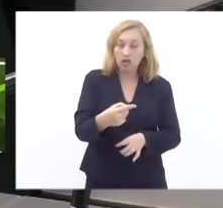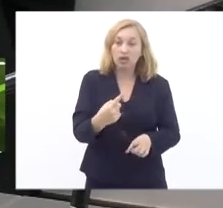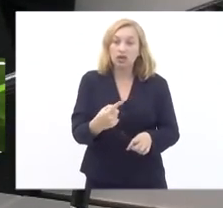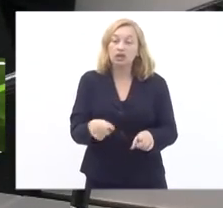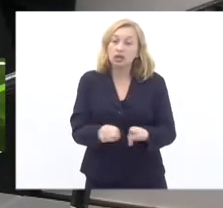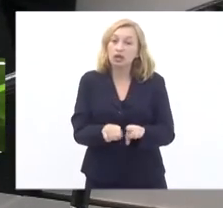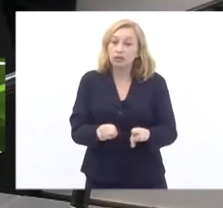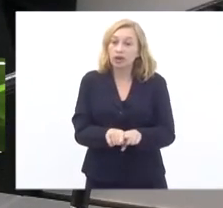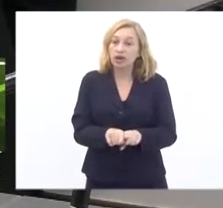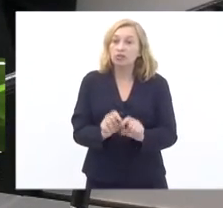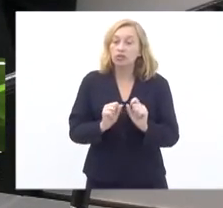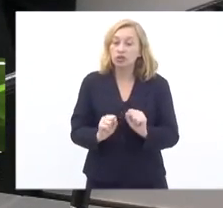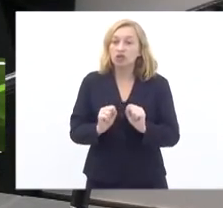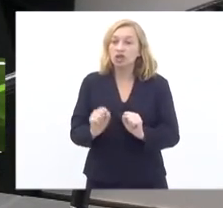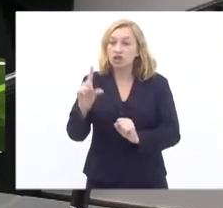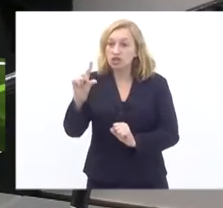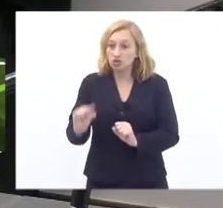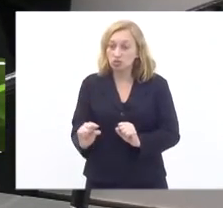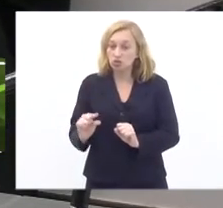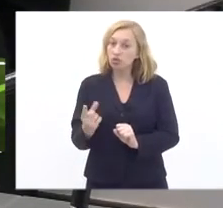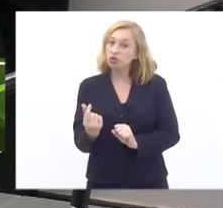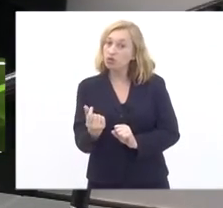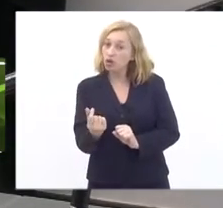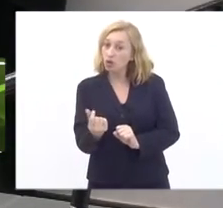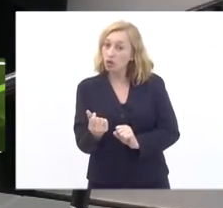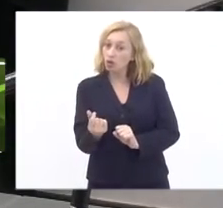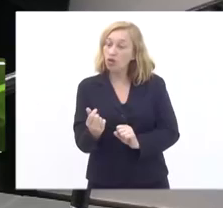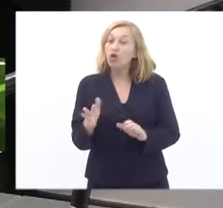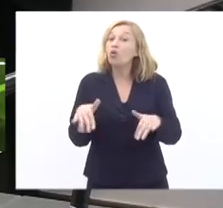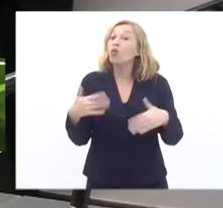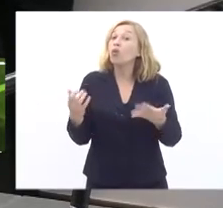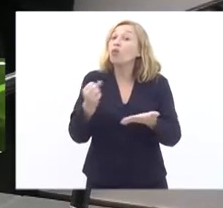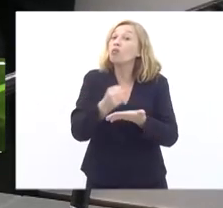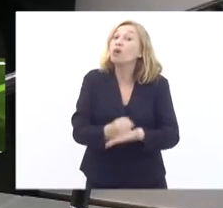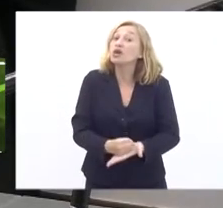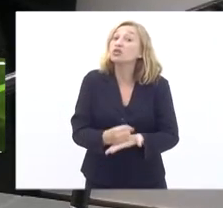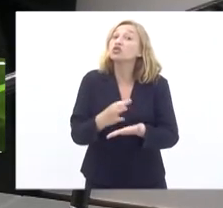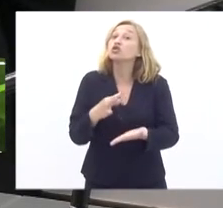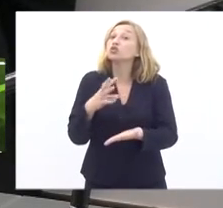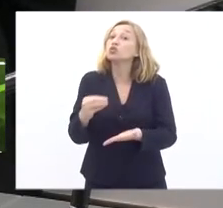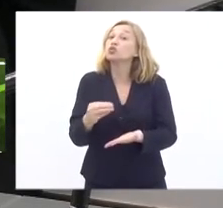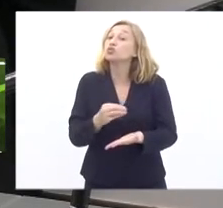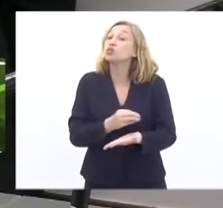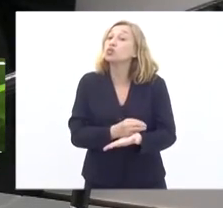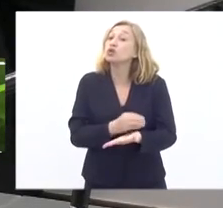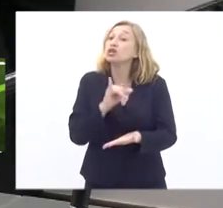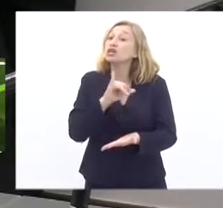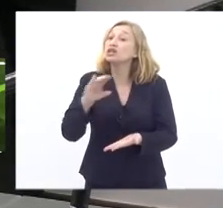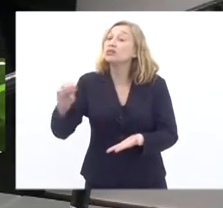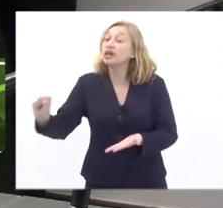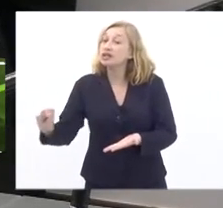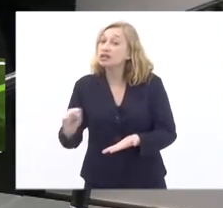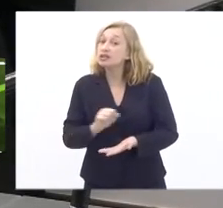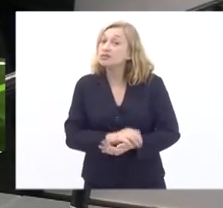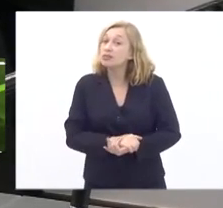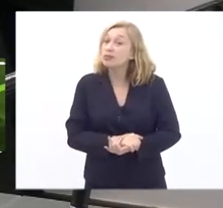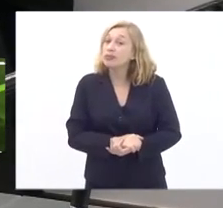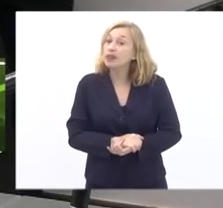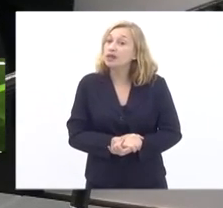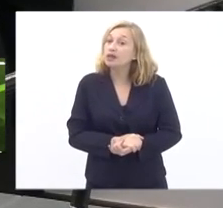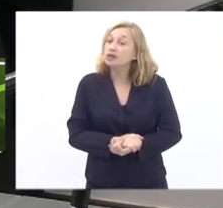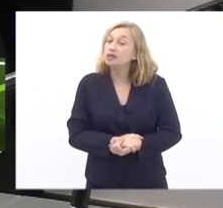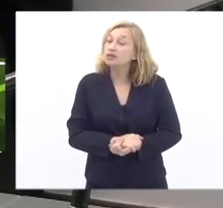forma de diminuir a tarifa. E qual é o peso desse ICMS